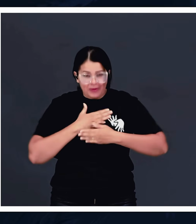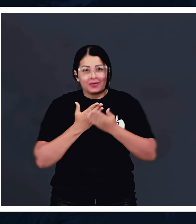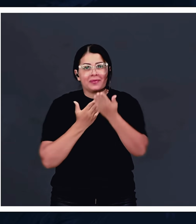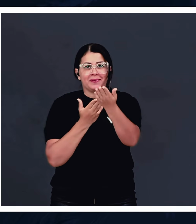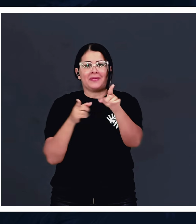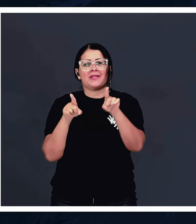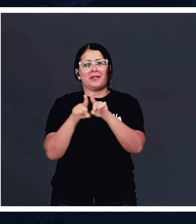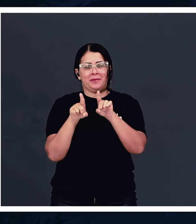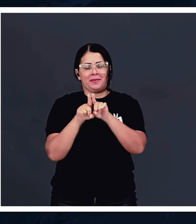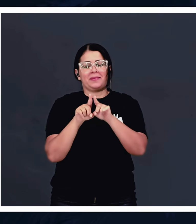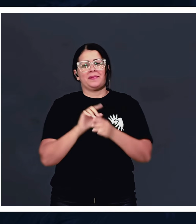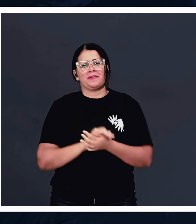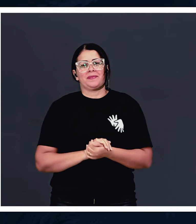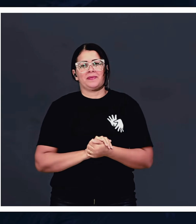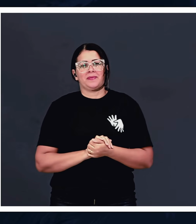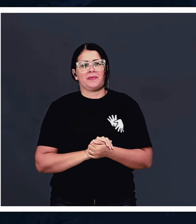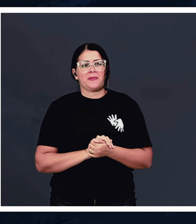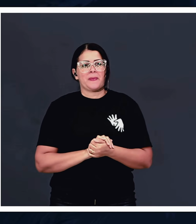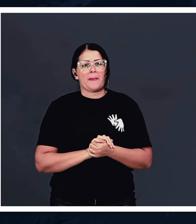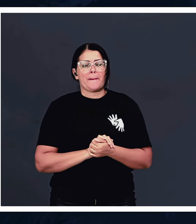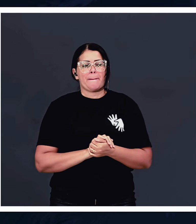Ele se comunica conosco.